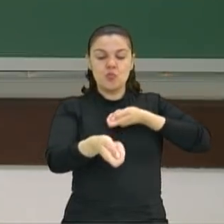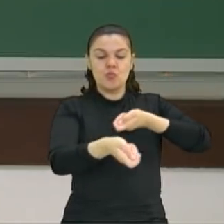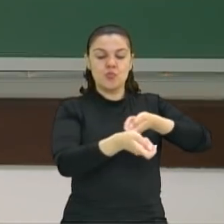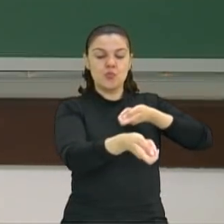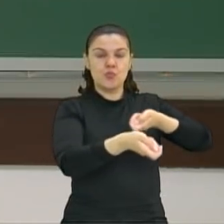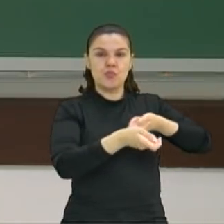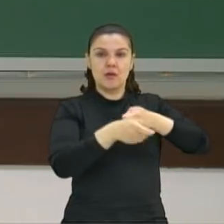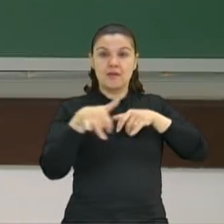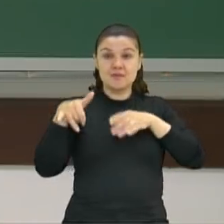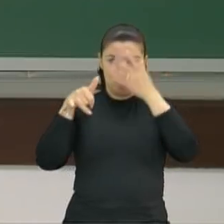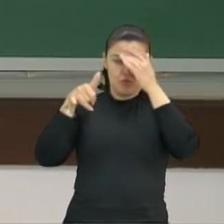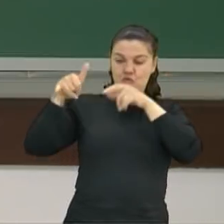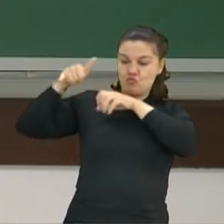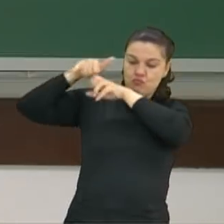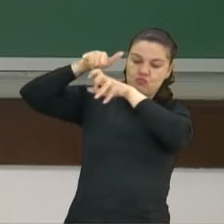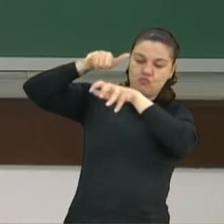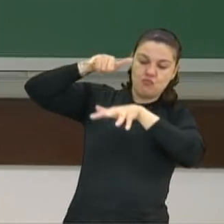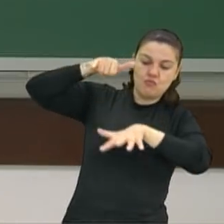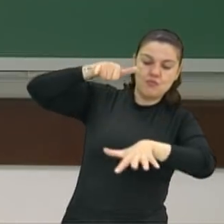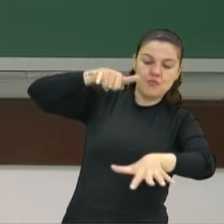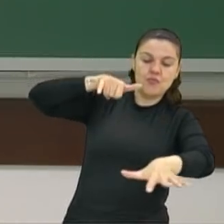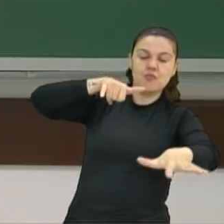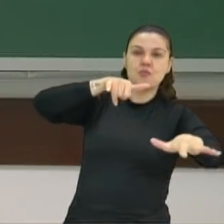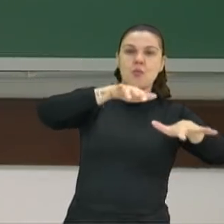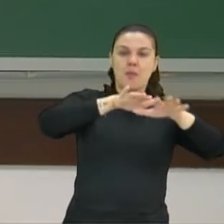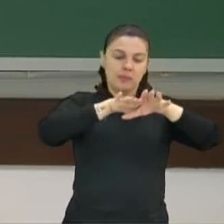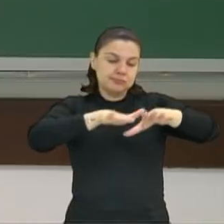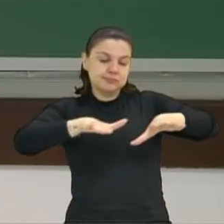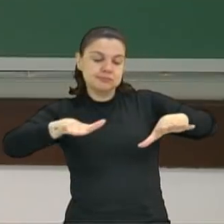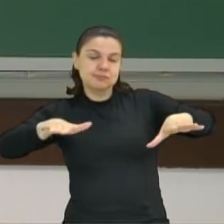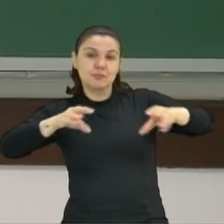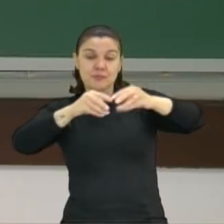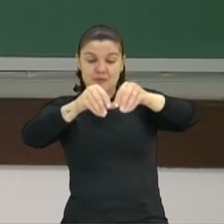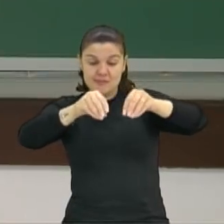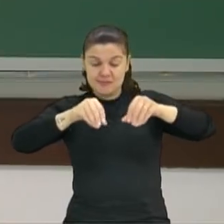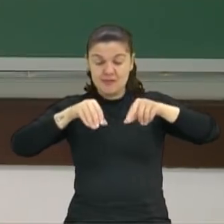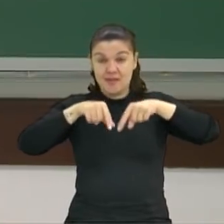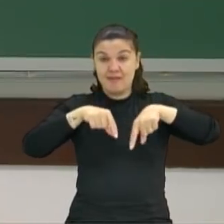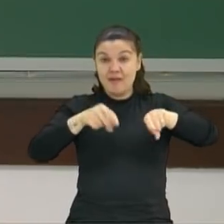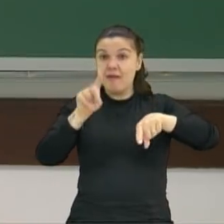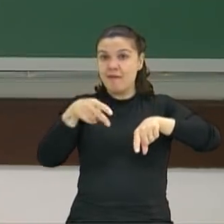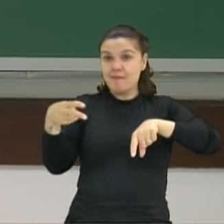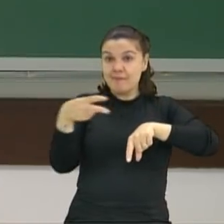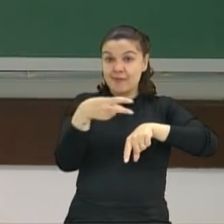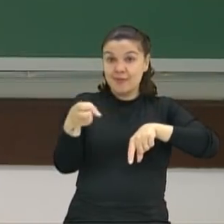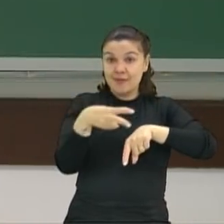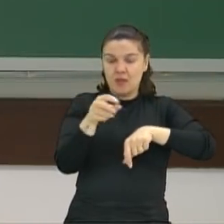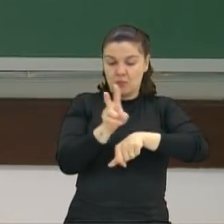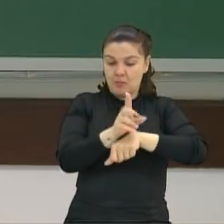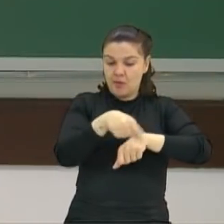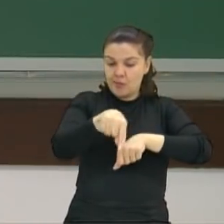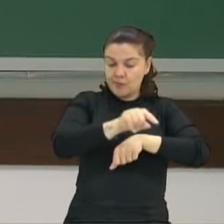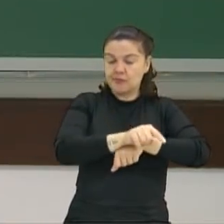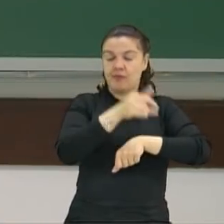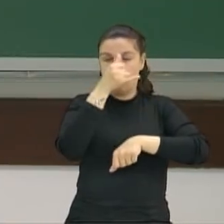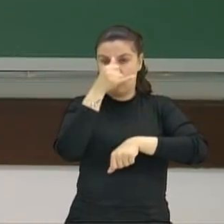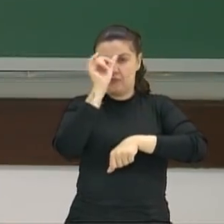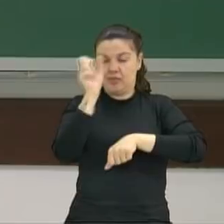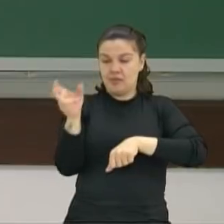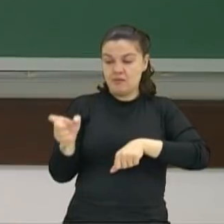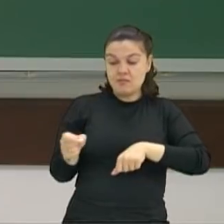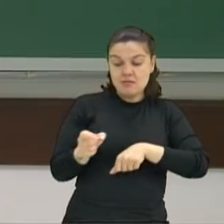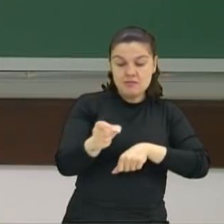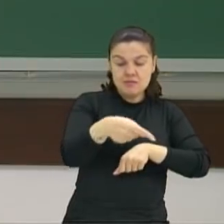é colocado pulverizado o agrotóxico no solo, esse agrotóxico ele é dispersado pelo